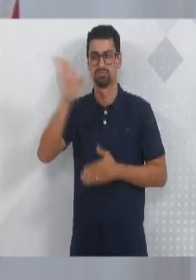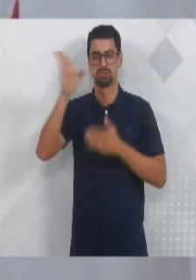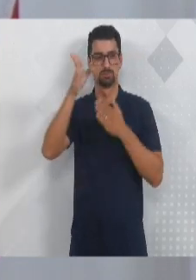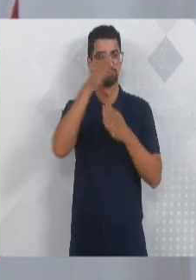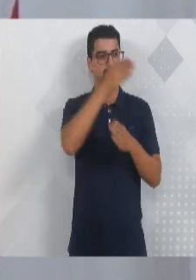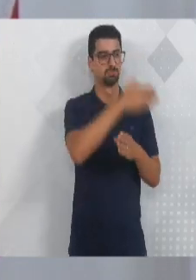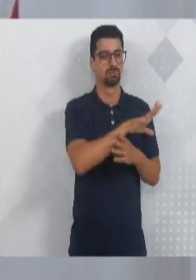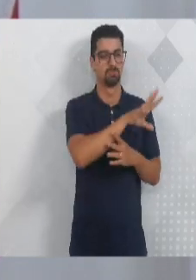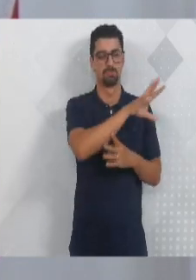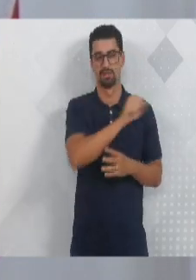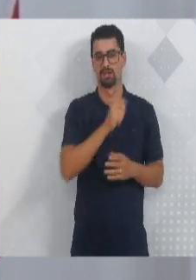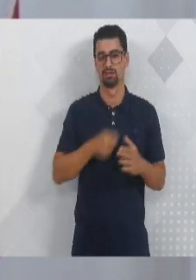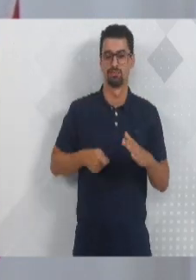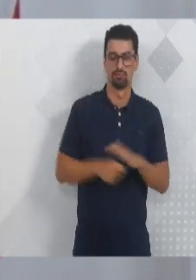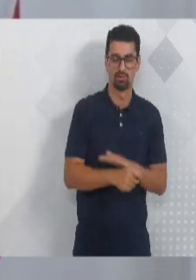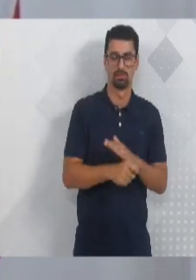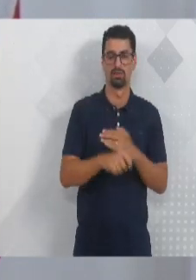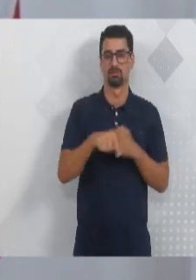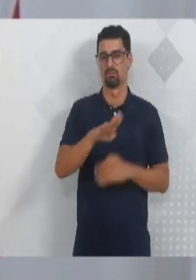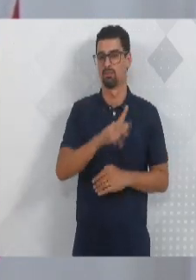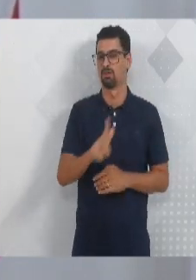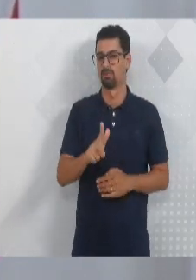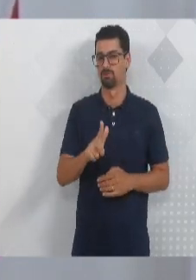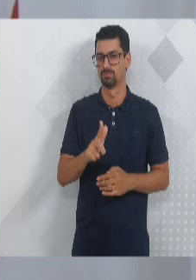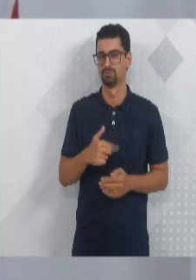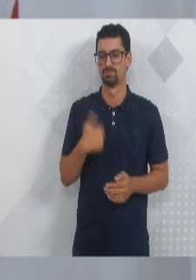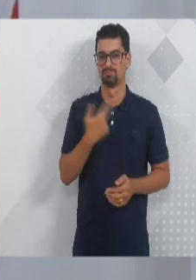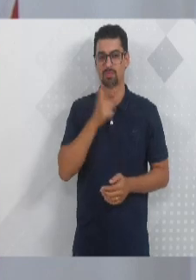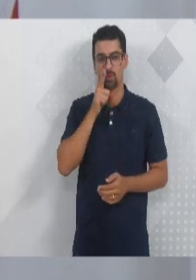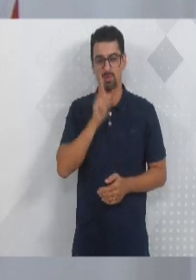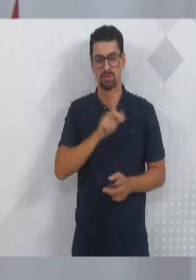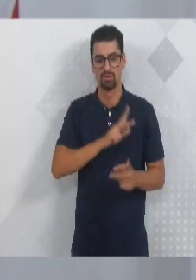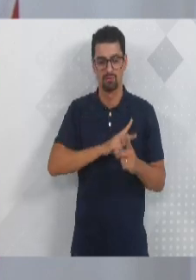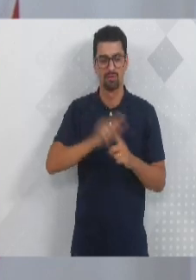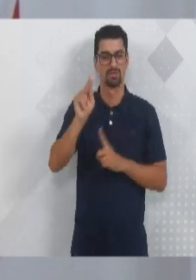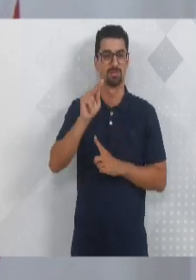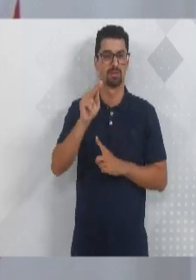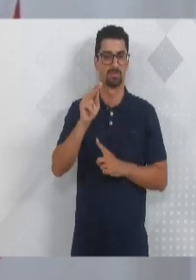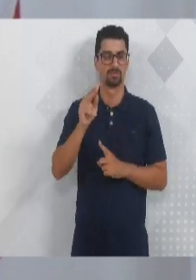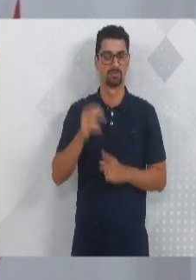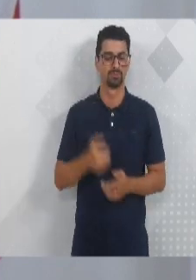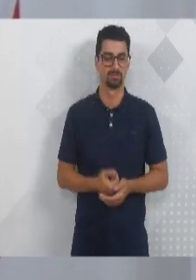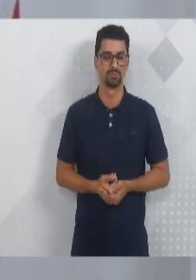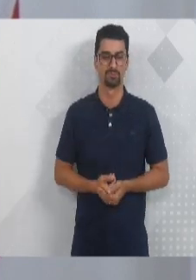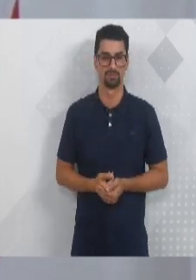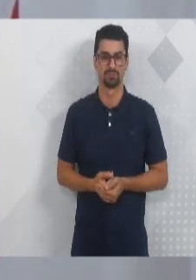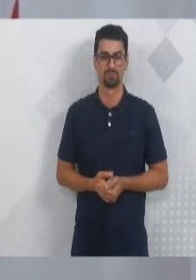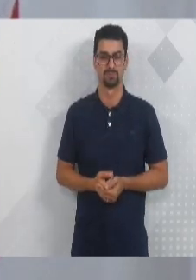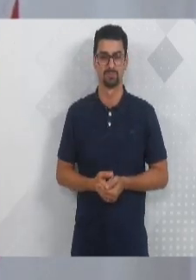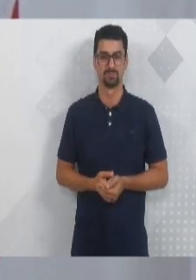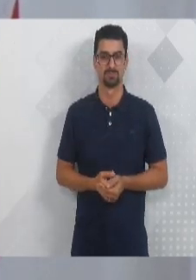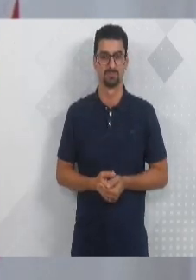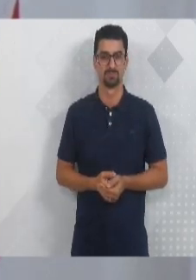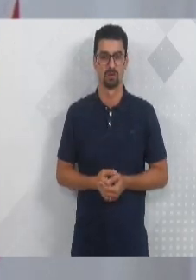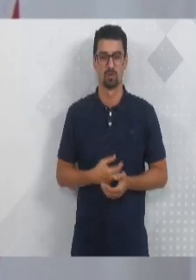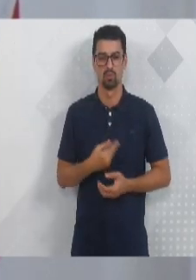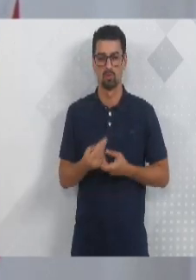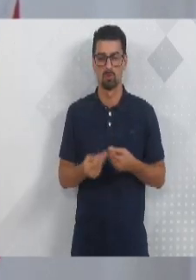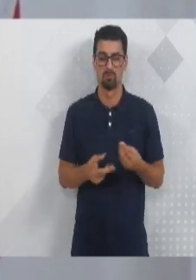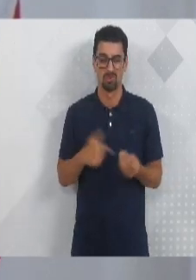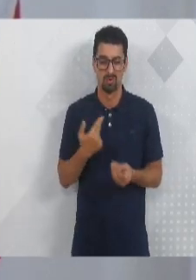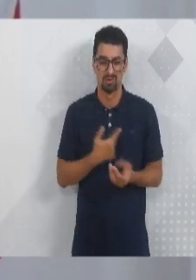e graças a Deus nós conseguimos vencer talvez Como já disse não como